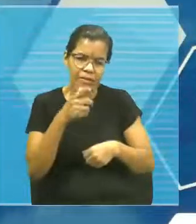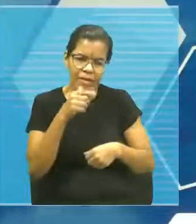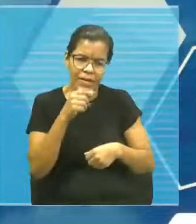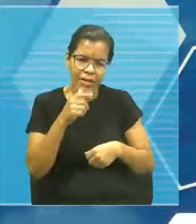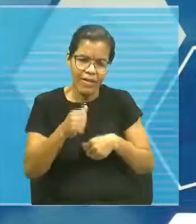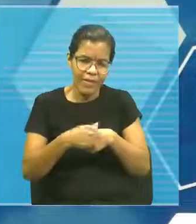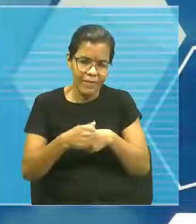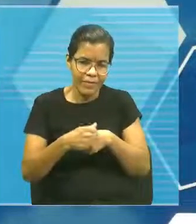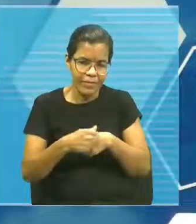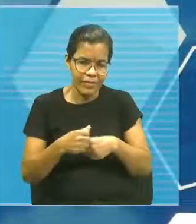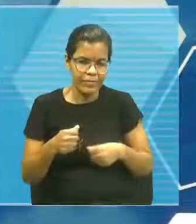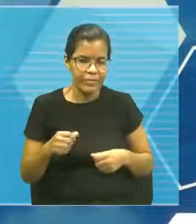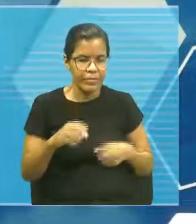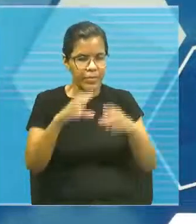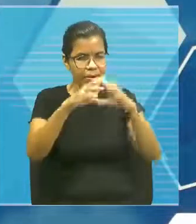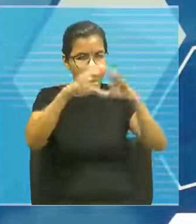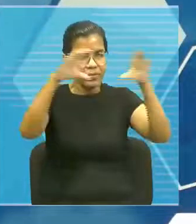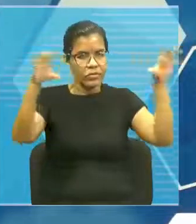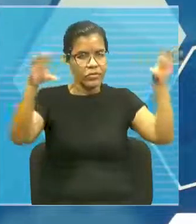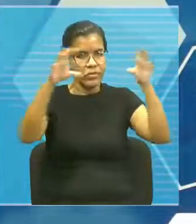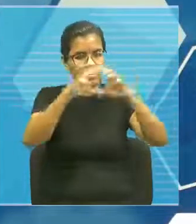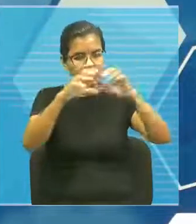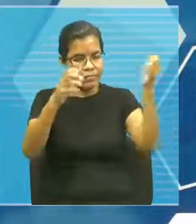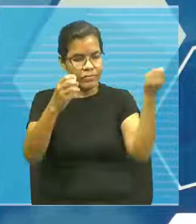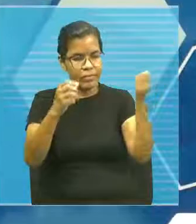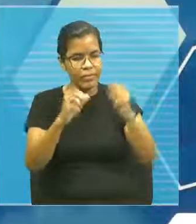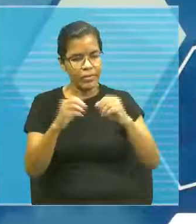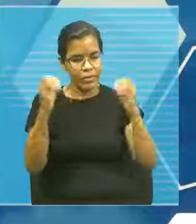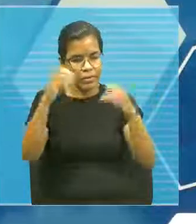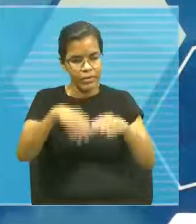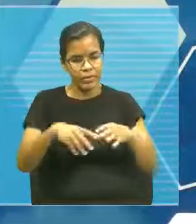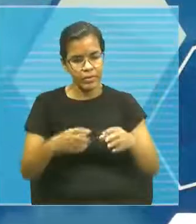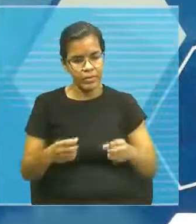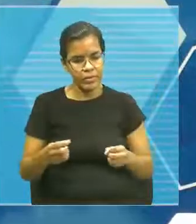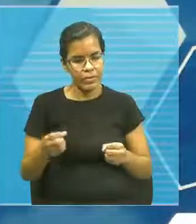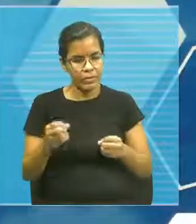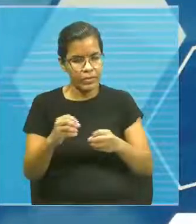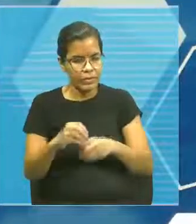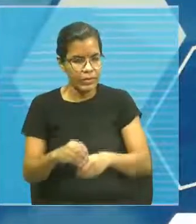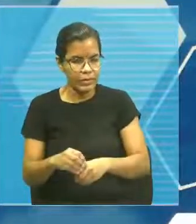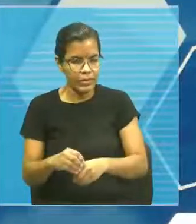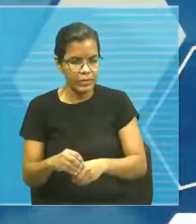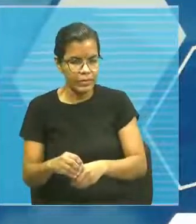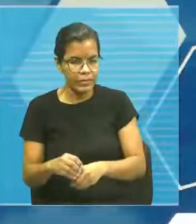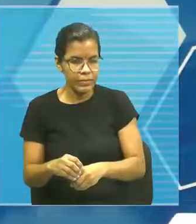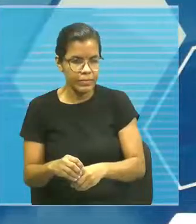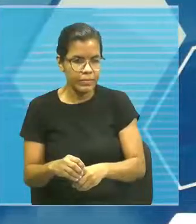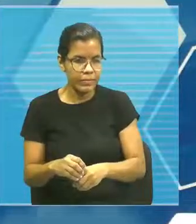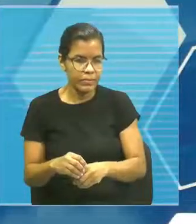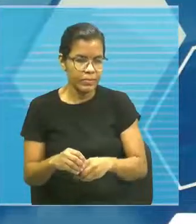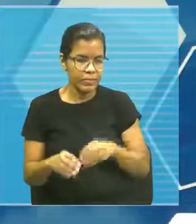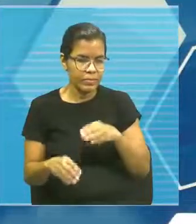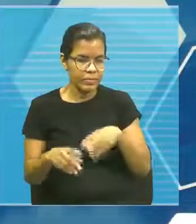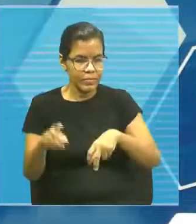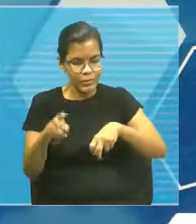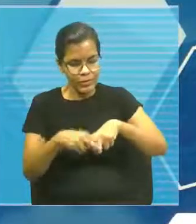coloca dentro de um saco, coloca em cima do gelo. E aí? Em cima do gelo.